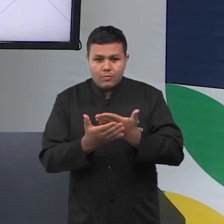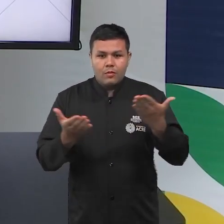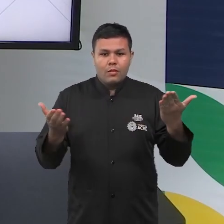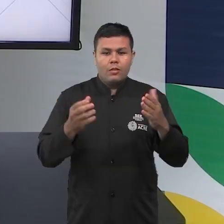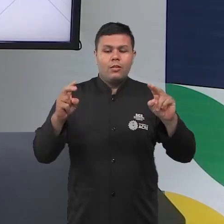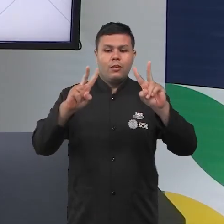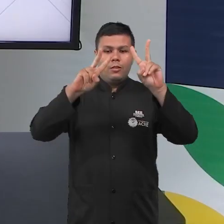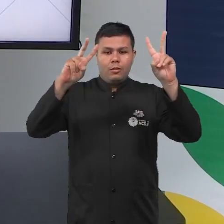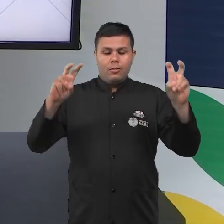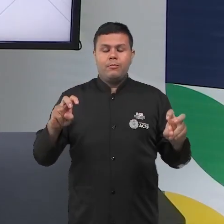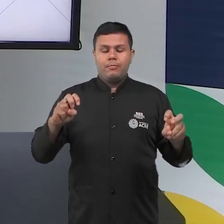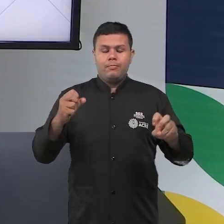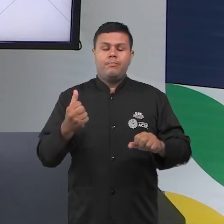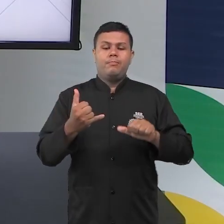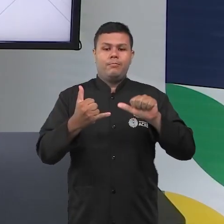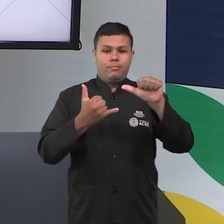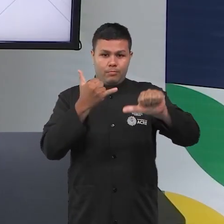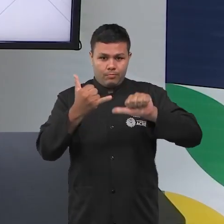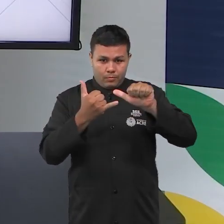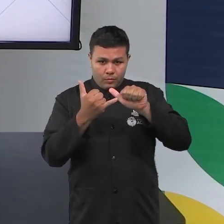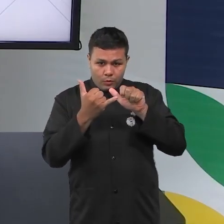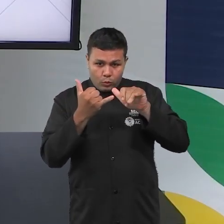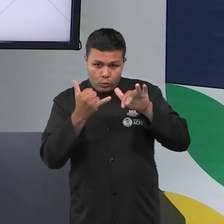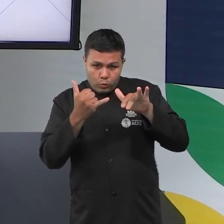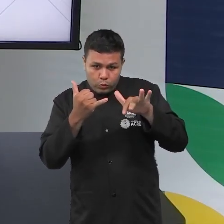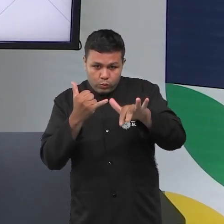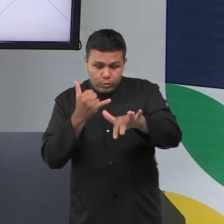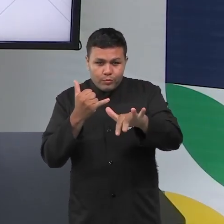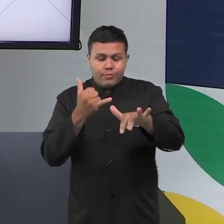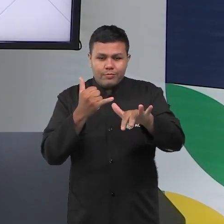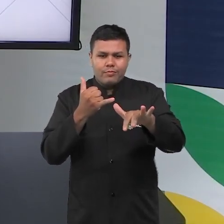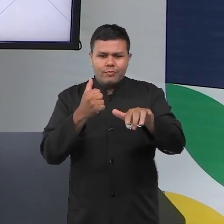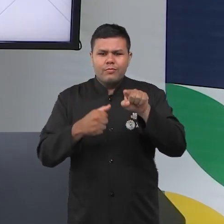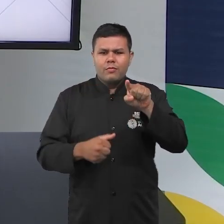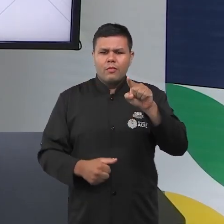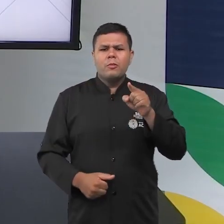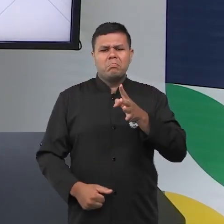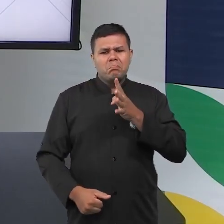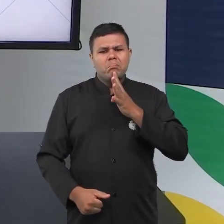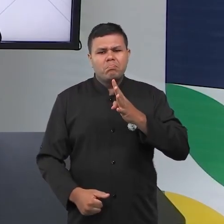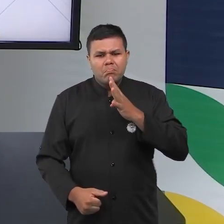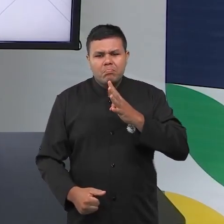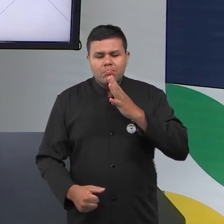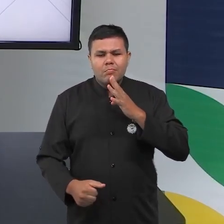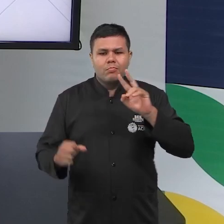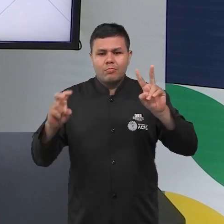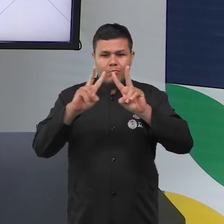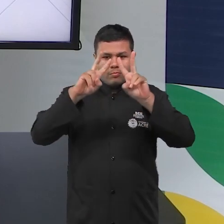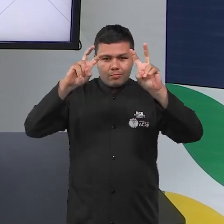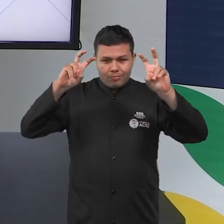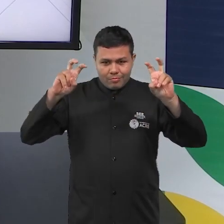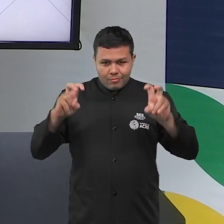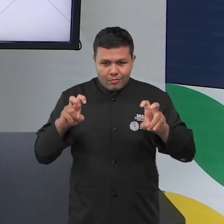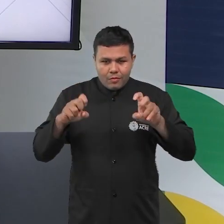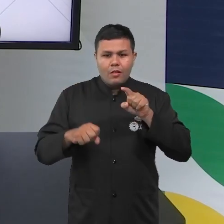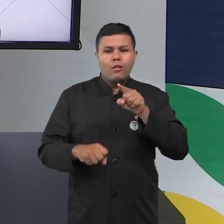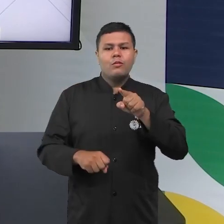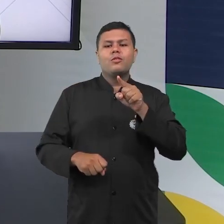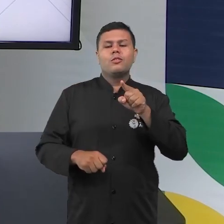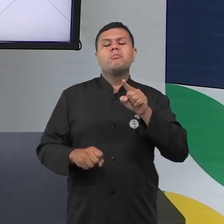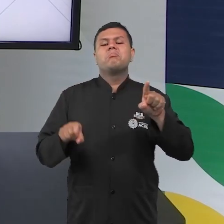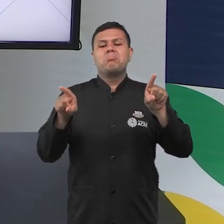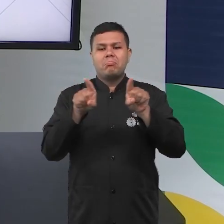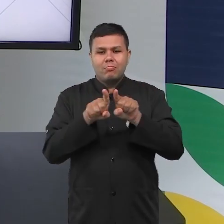sobre emissões radioativas. Com certeza você já ouviu falar em radioatividade, com certeza você já ouviu falar